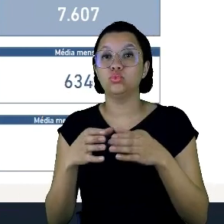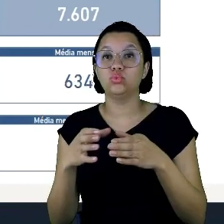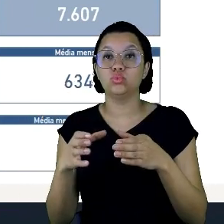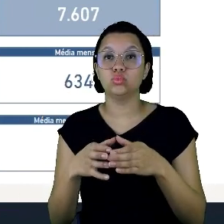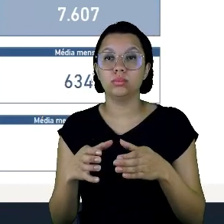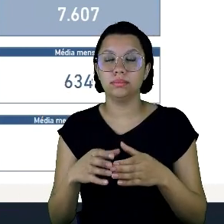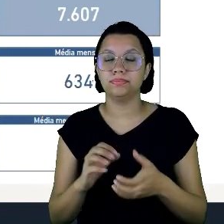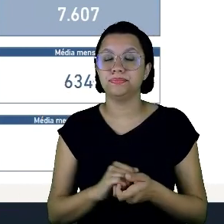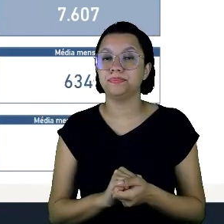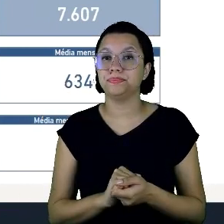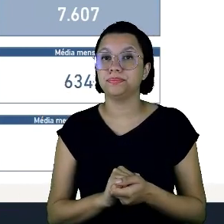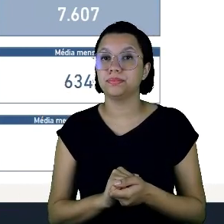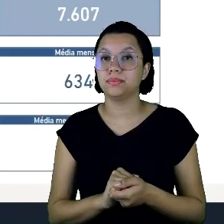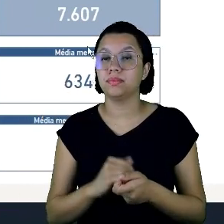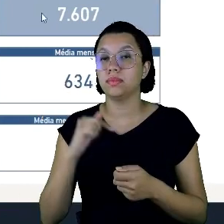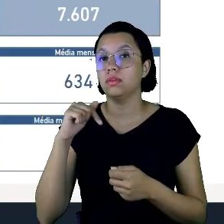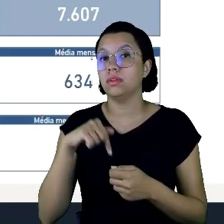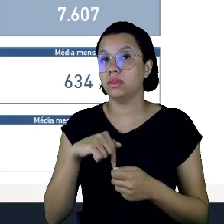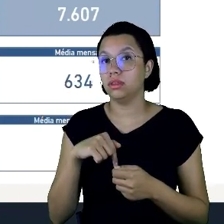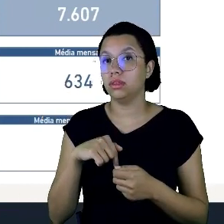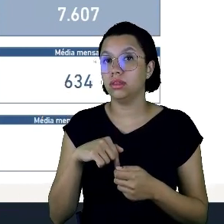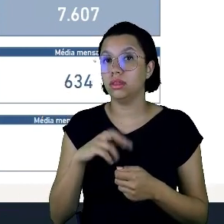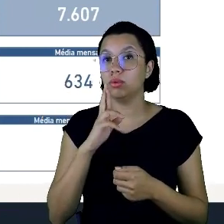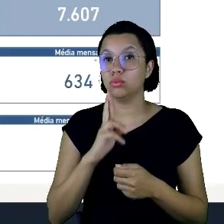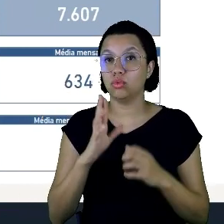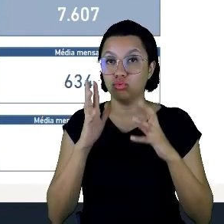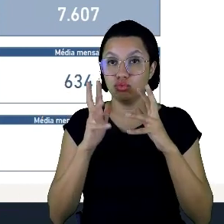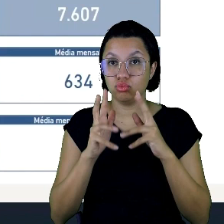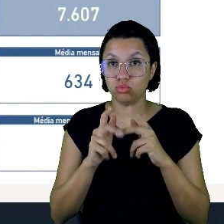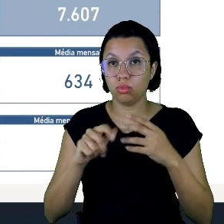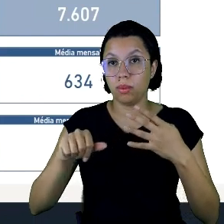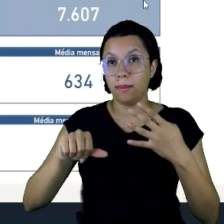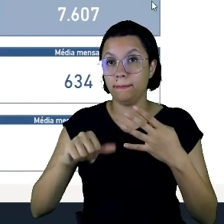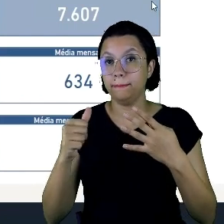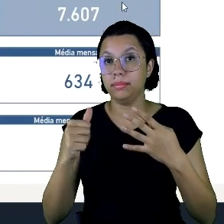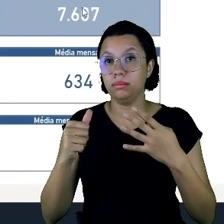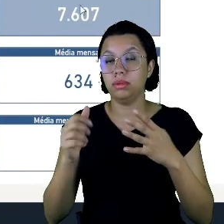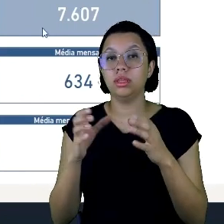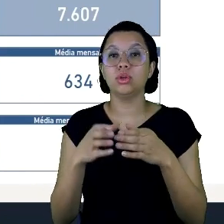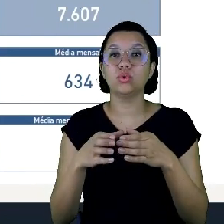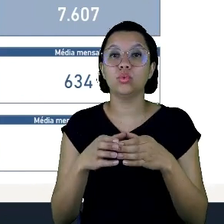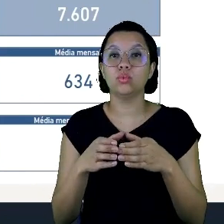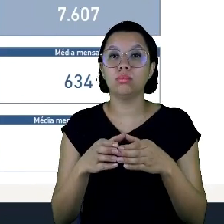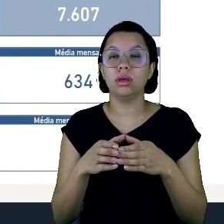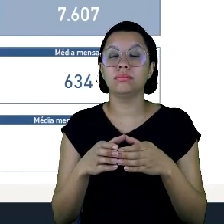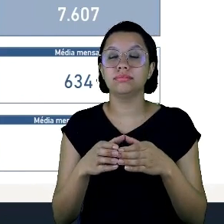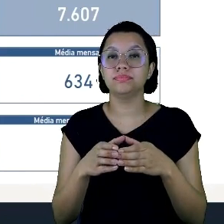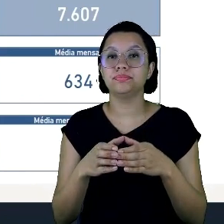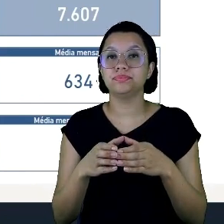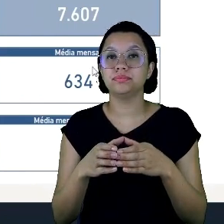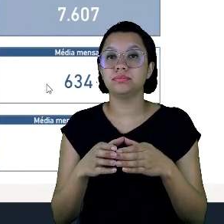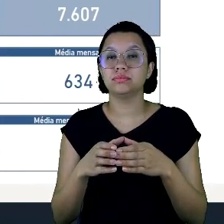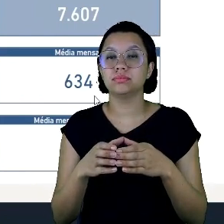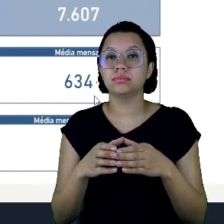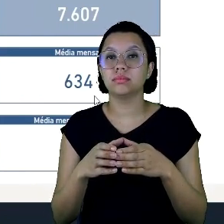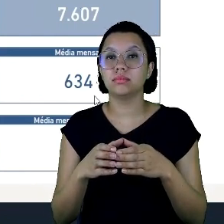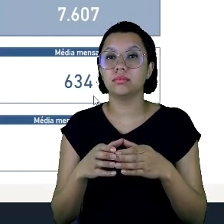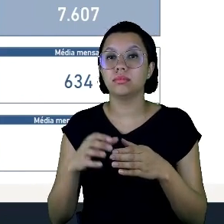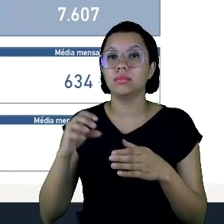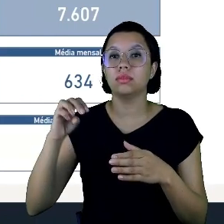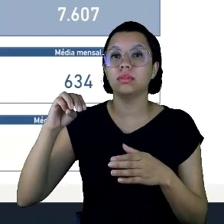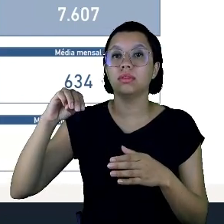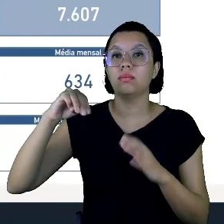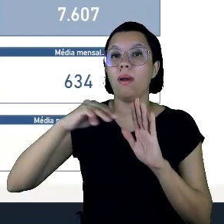está aqui por ordem de turma, que eu vou demonstrar em breve. Aí, aqui é o total da primeira turma, com a média